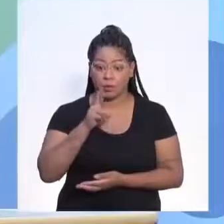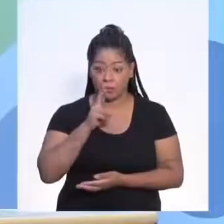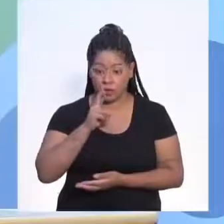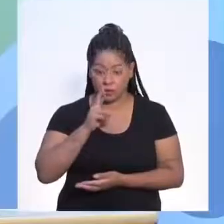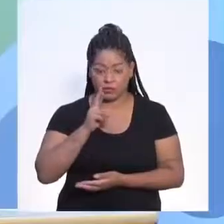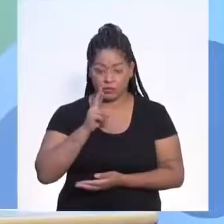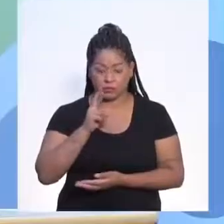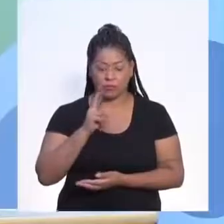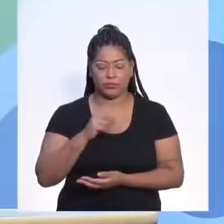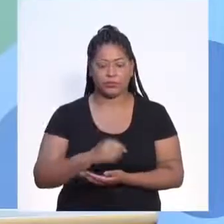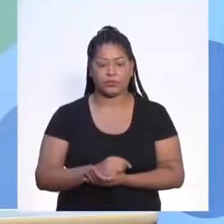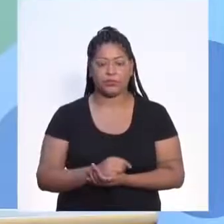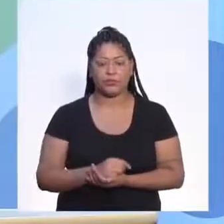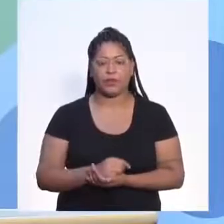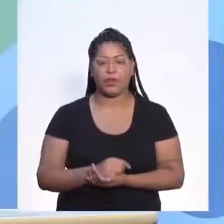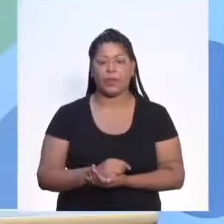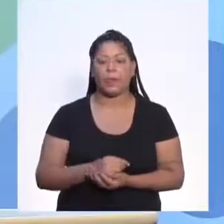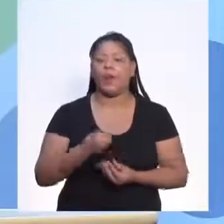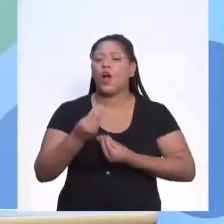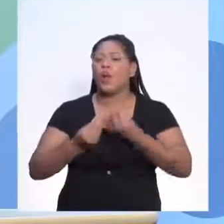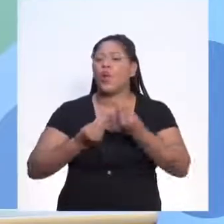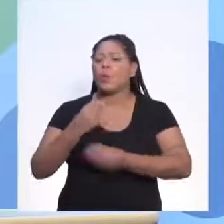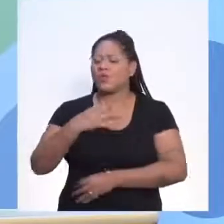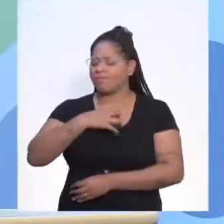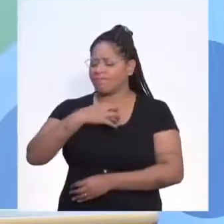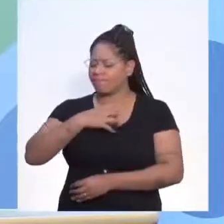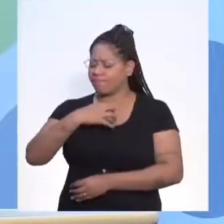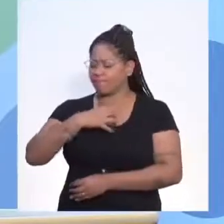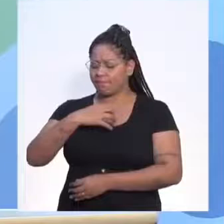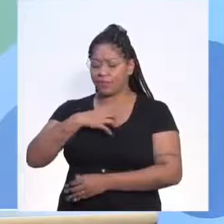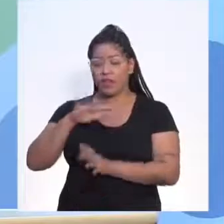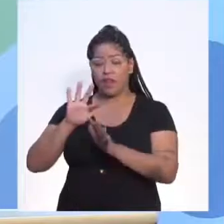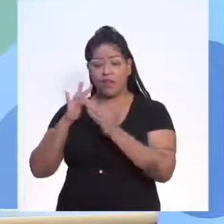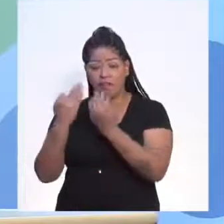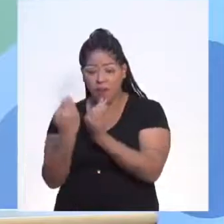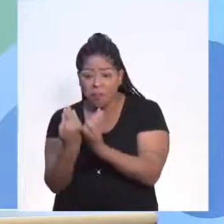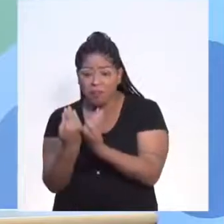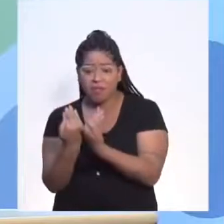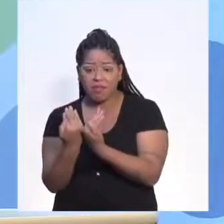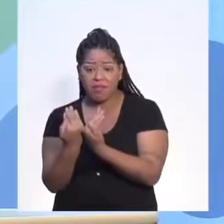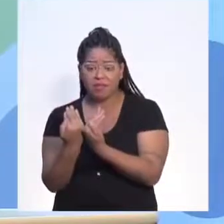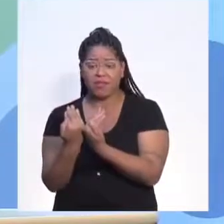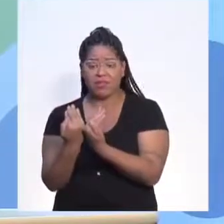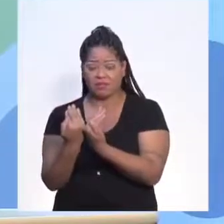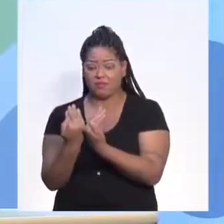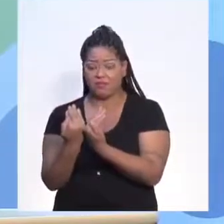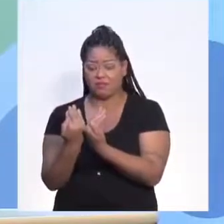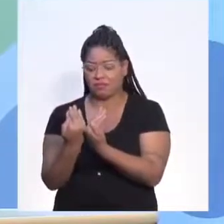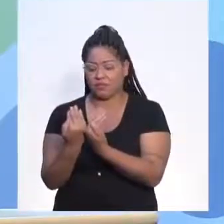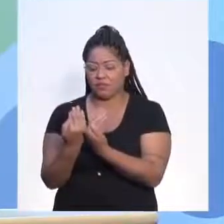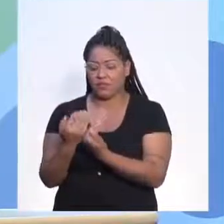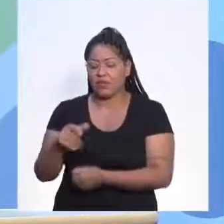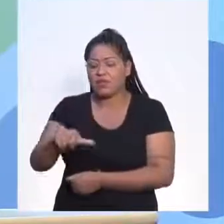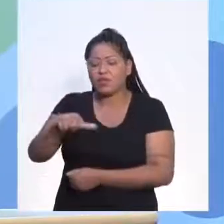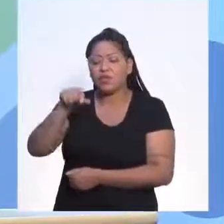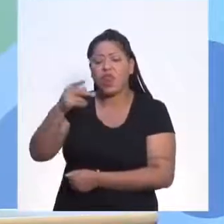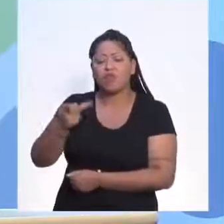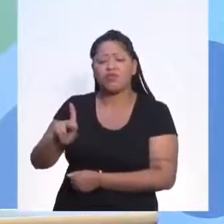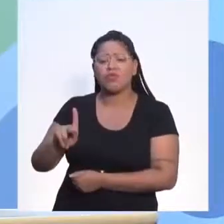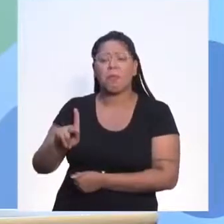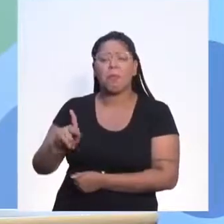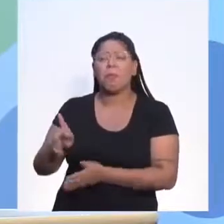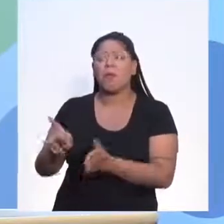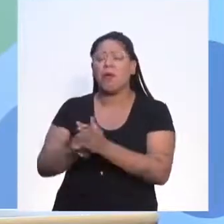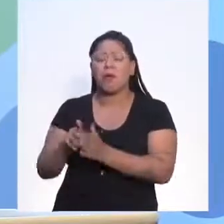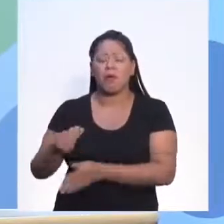se sentiria se a sua família tivesse que escolher, né, se quisesse uma vida fora do feudo, tal? A aluna Eduarda,